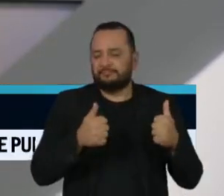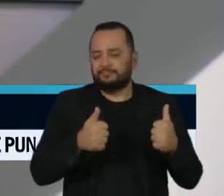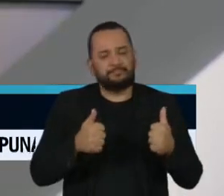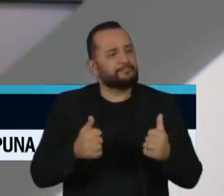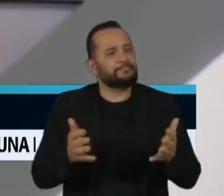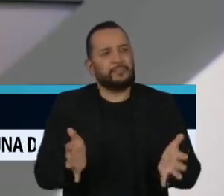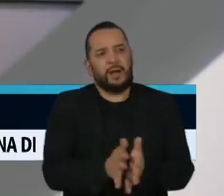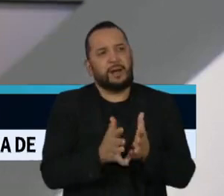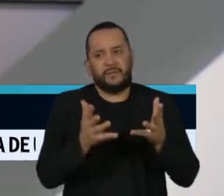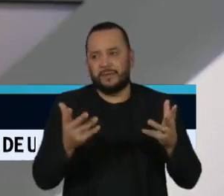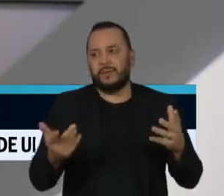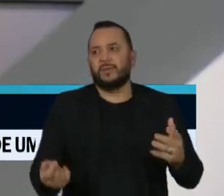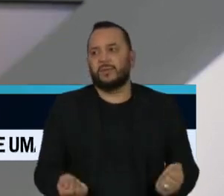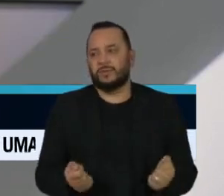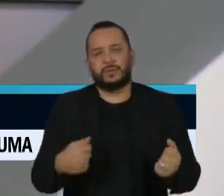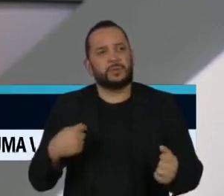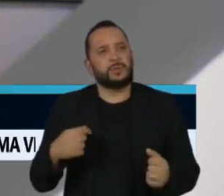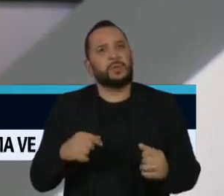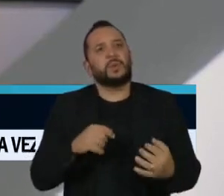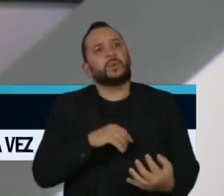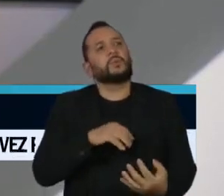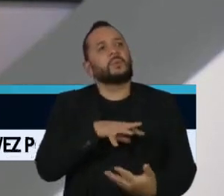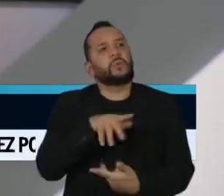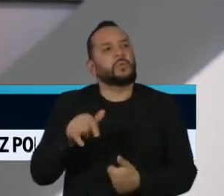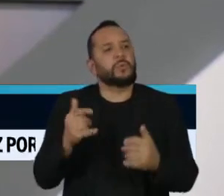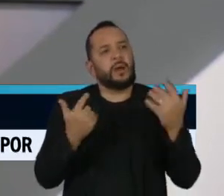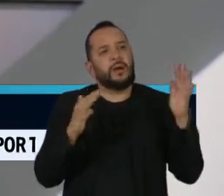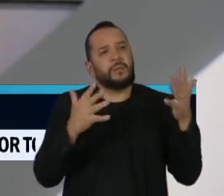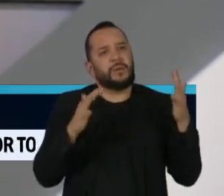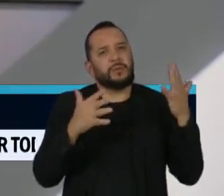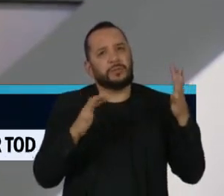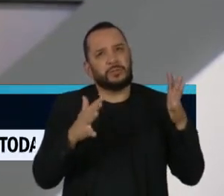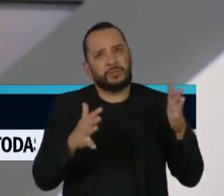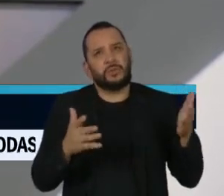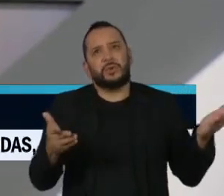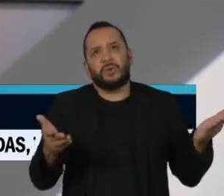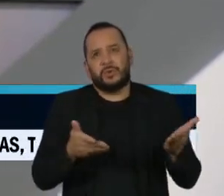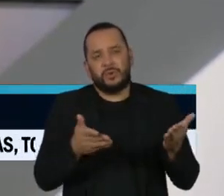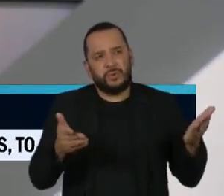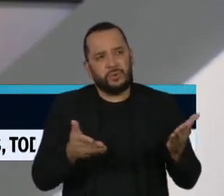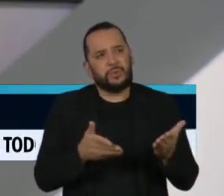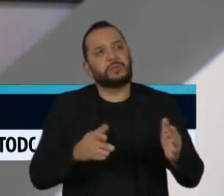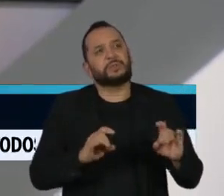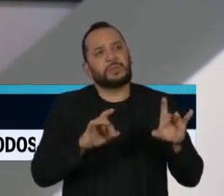que o mundo todo está aplaudindo em Davos. Então, hoje, acho que a personalidade